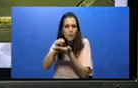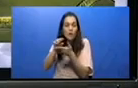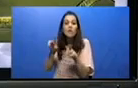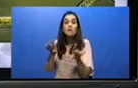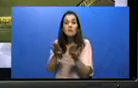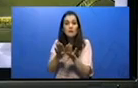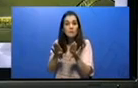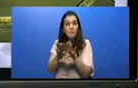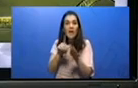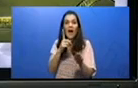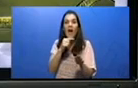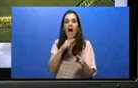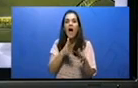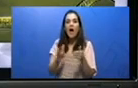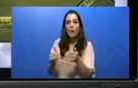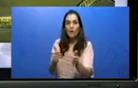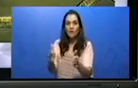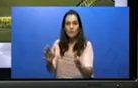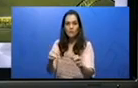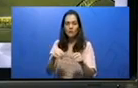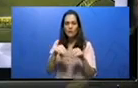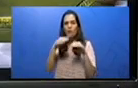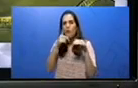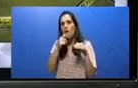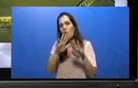ser rios, mares, oceanos, lagos.